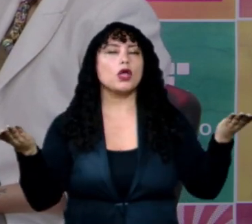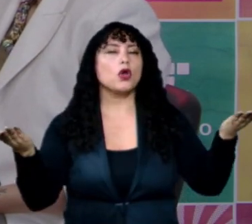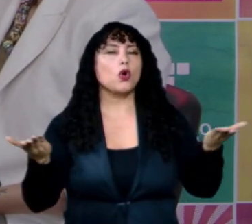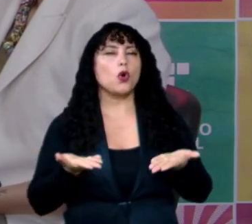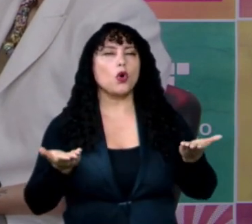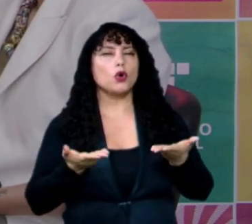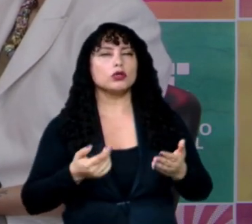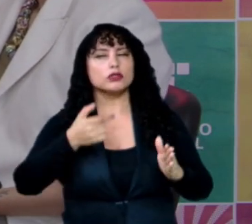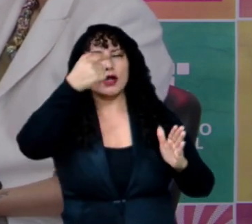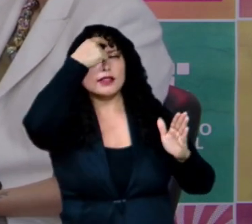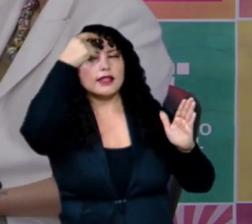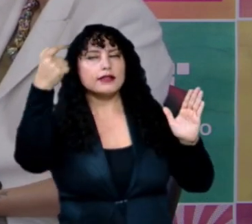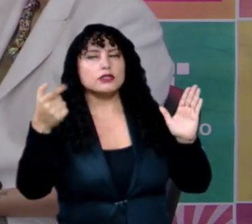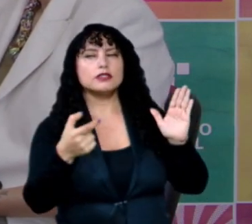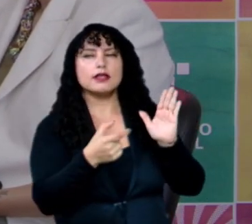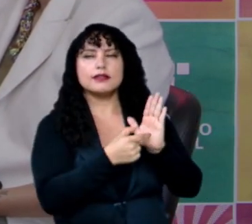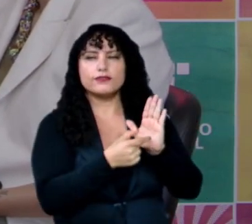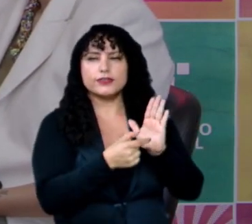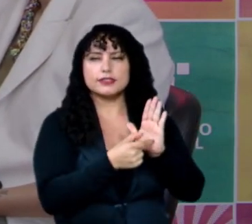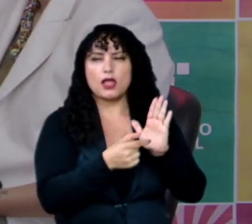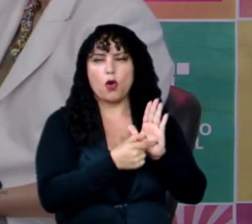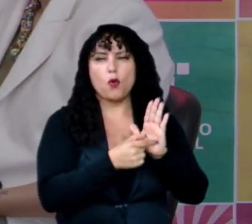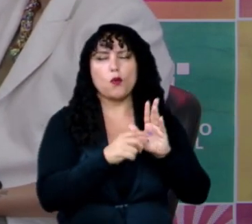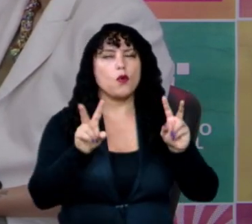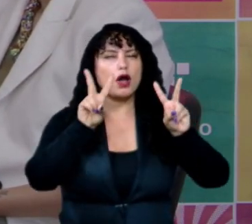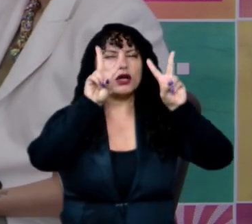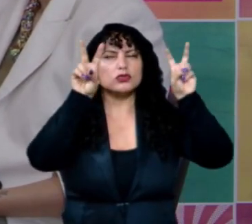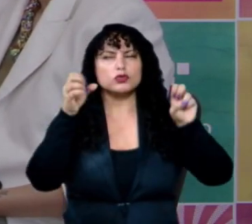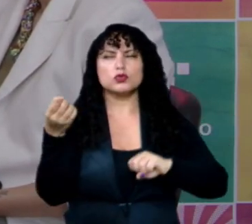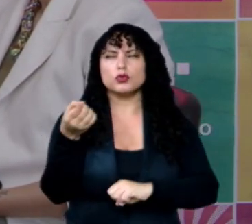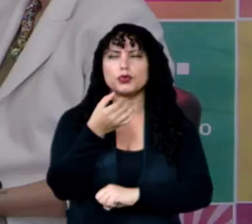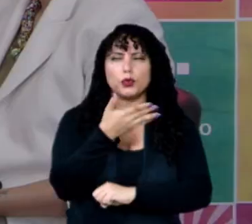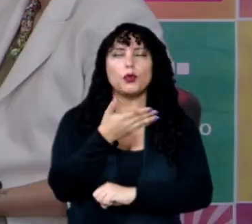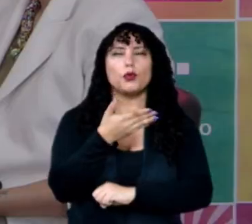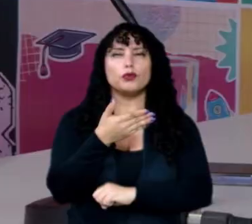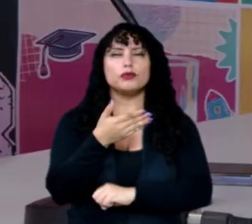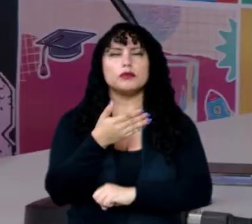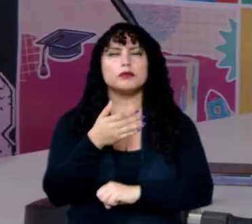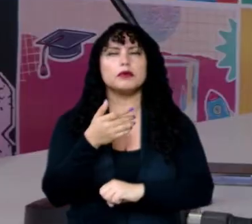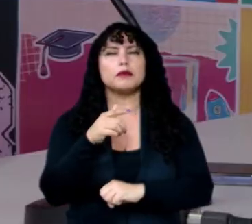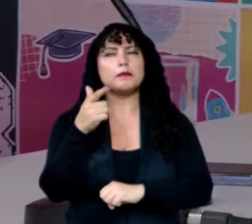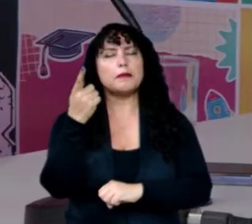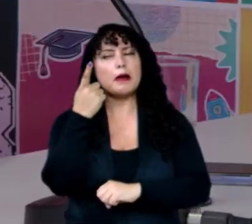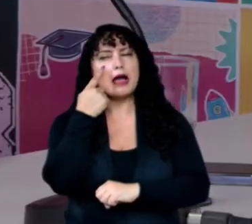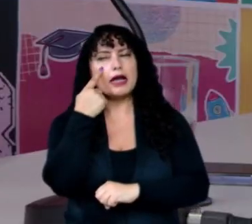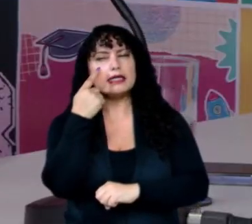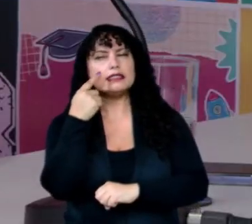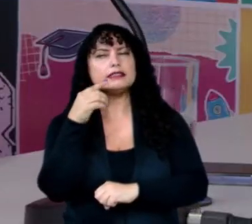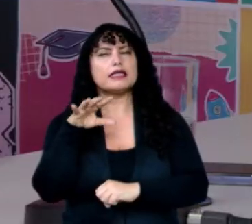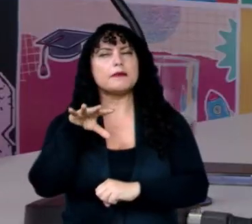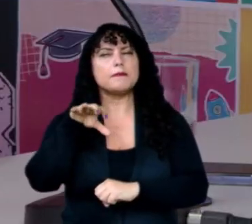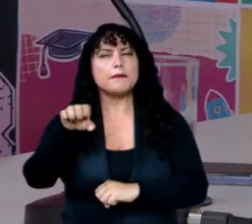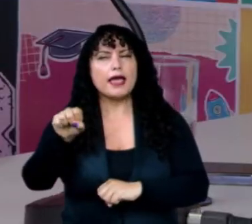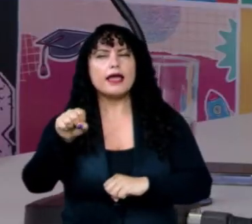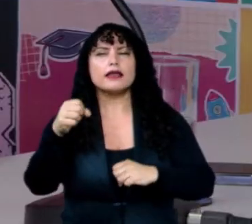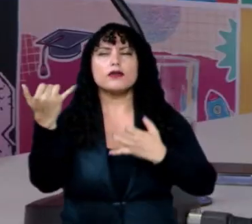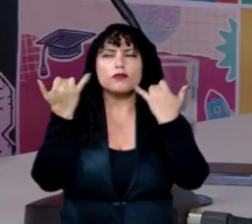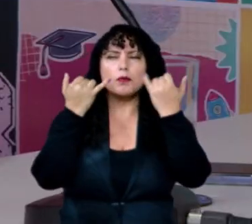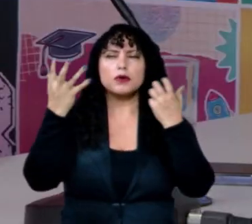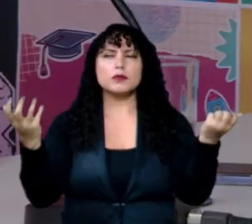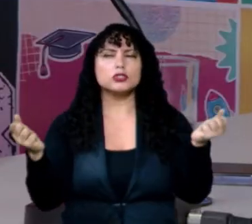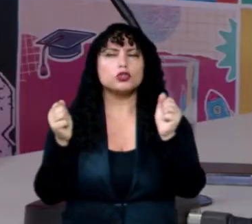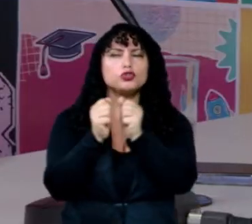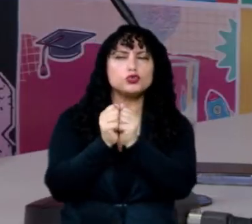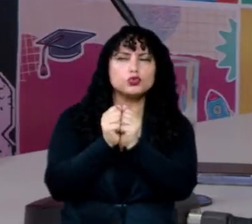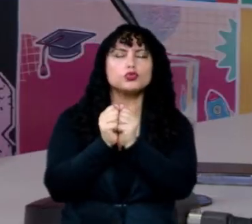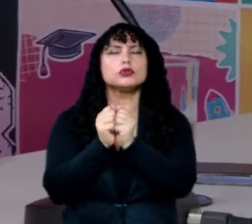a inteligência artificial, que é um assunto tão novo, né? Mas esse sistema que pega a informação aqui e ali, junta